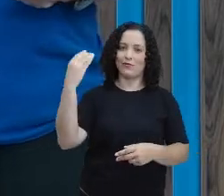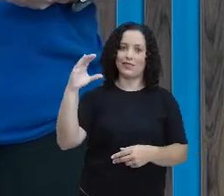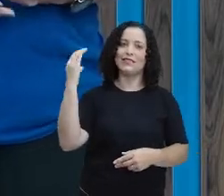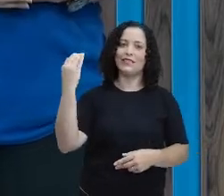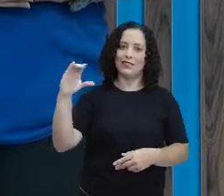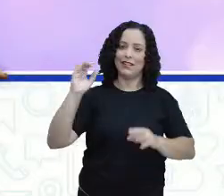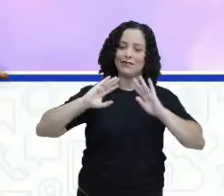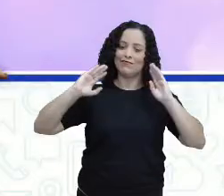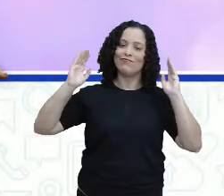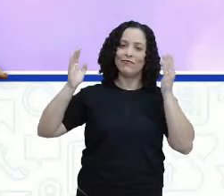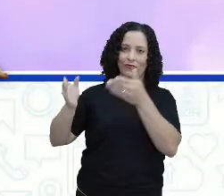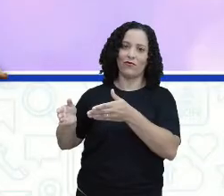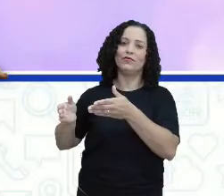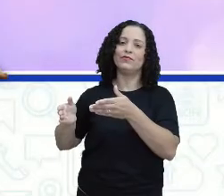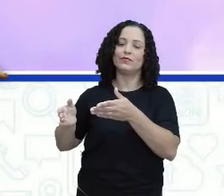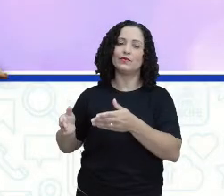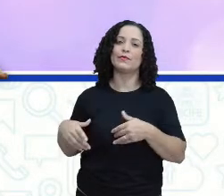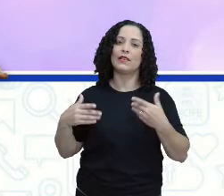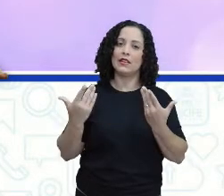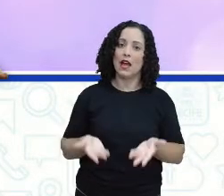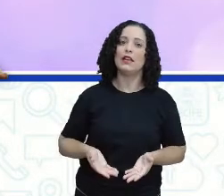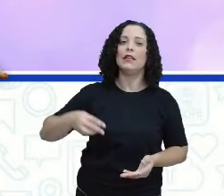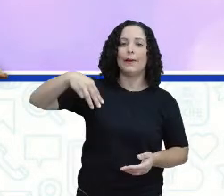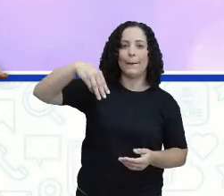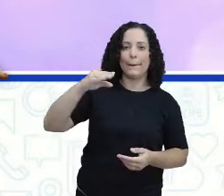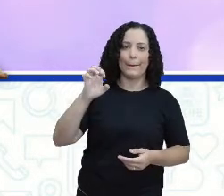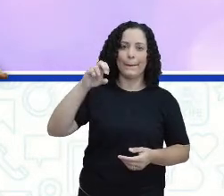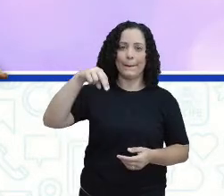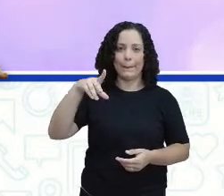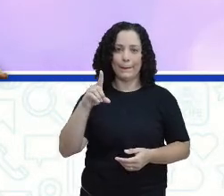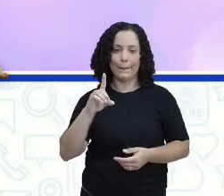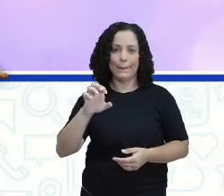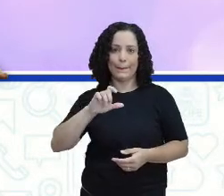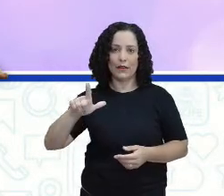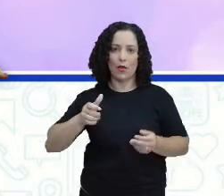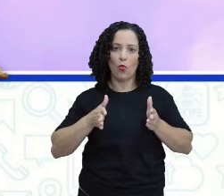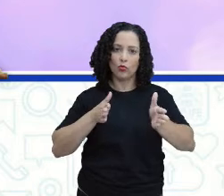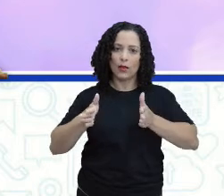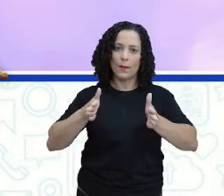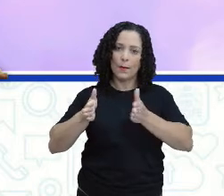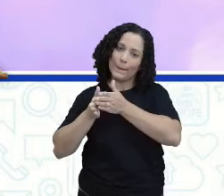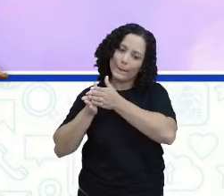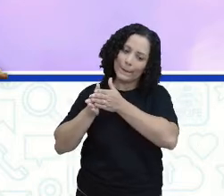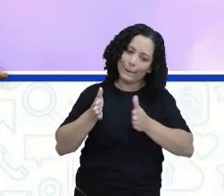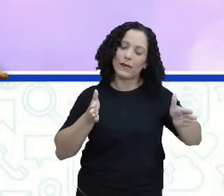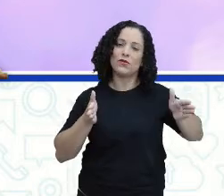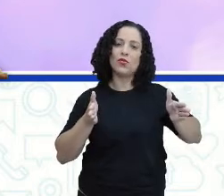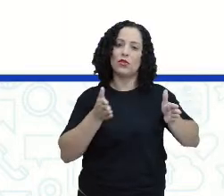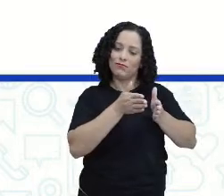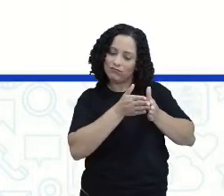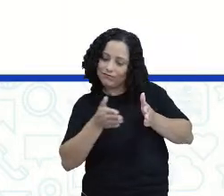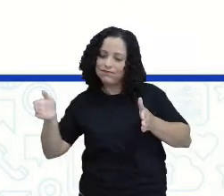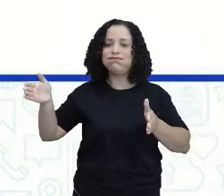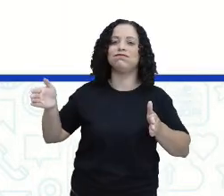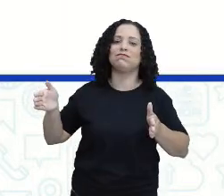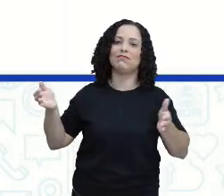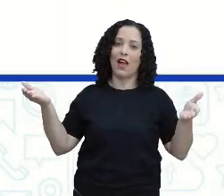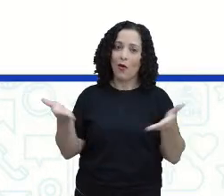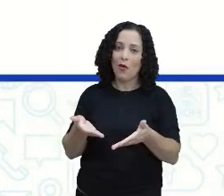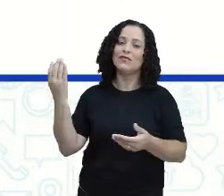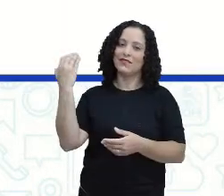passou-se aí o tempo de Mendel, né? Ele foi redescoberto e a genética chegou aí e foi reconhecida como